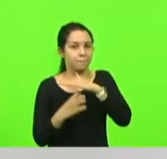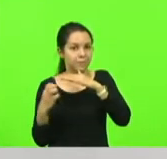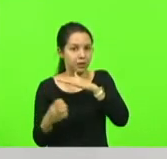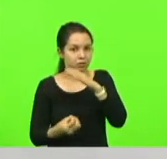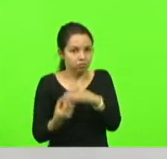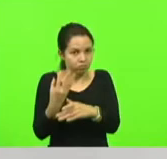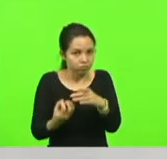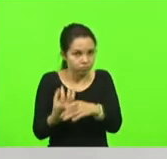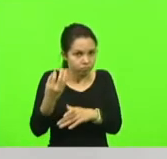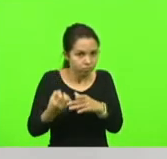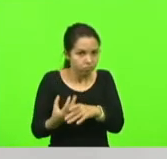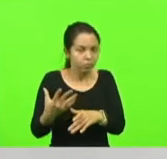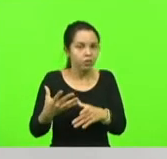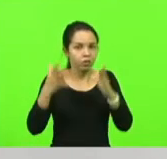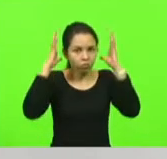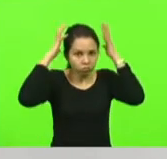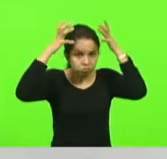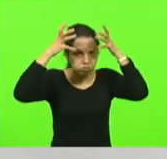capacetes.